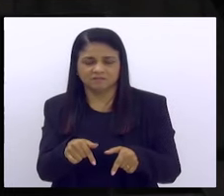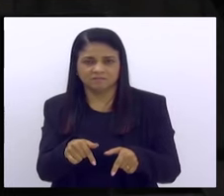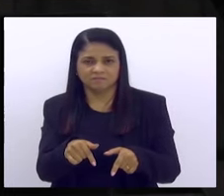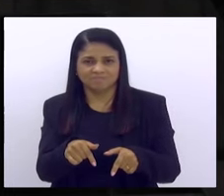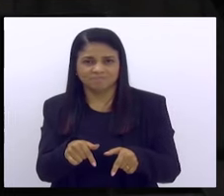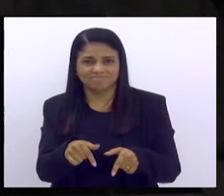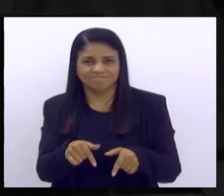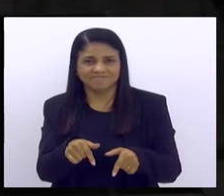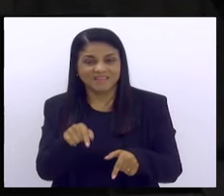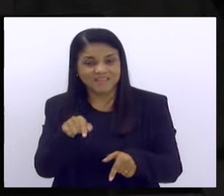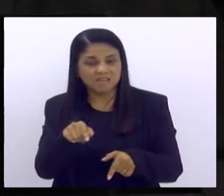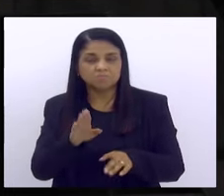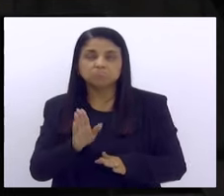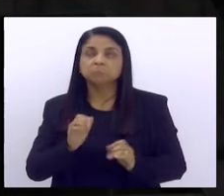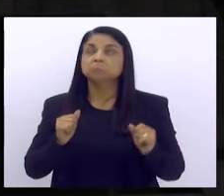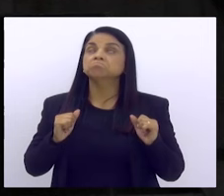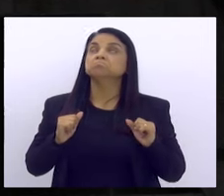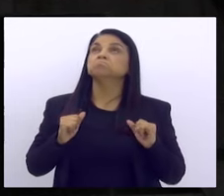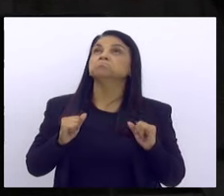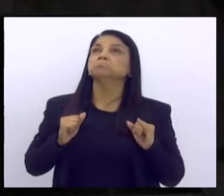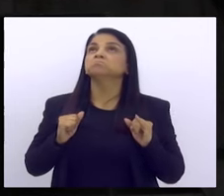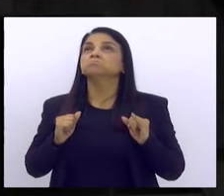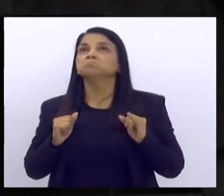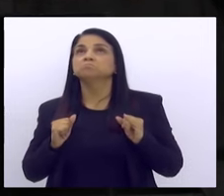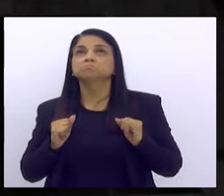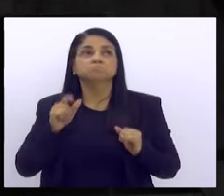E ele não tomando, infelizmente,